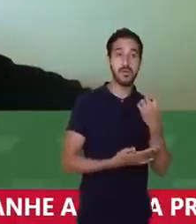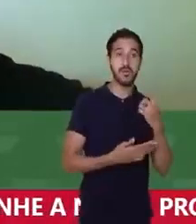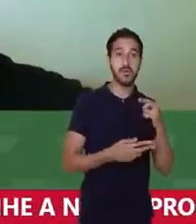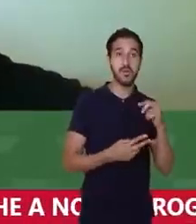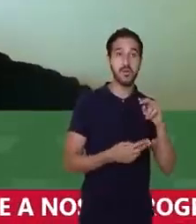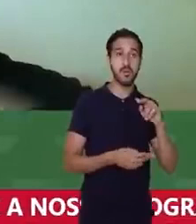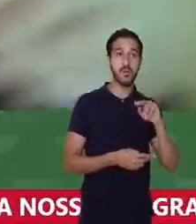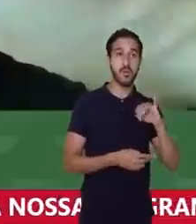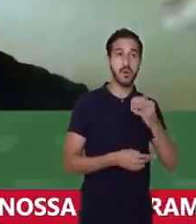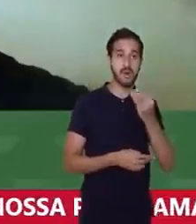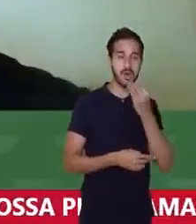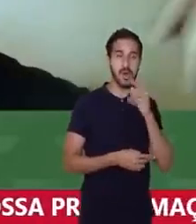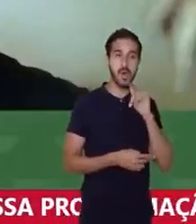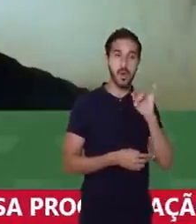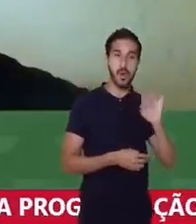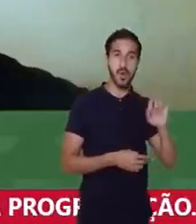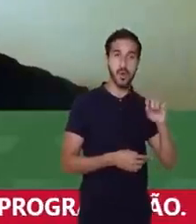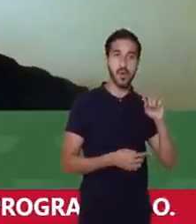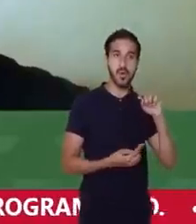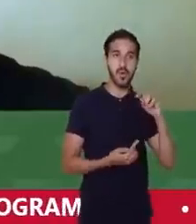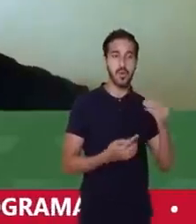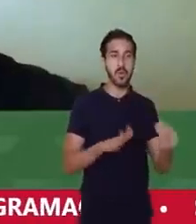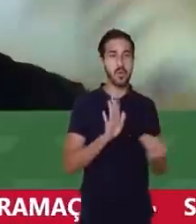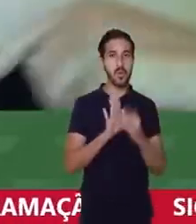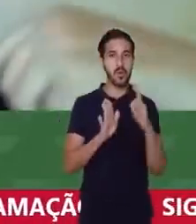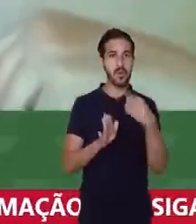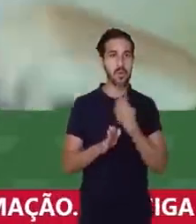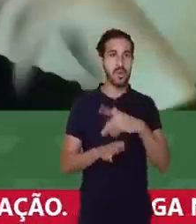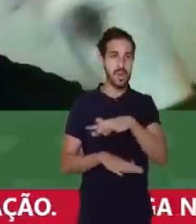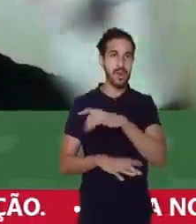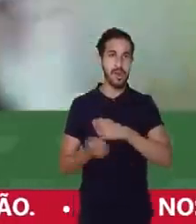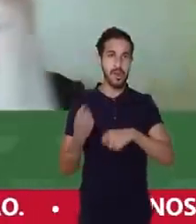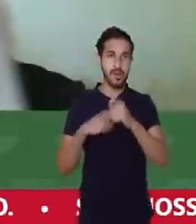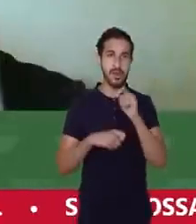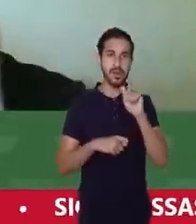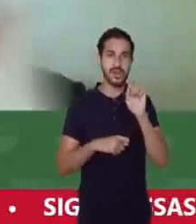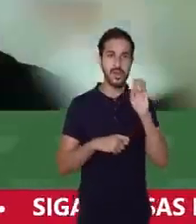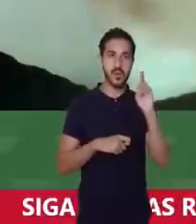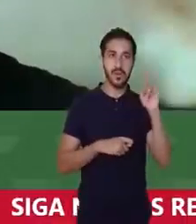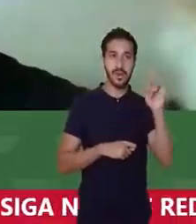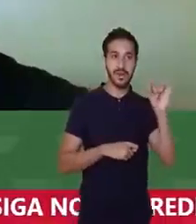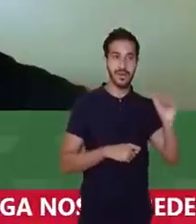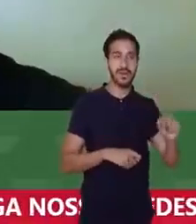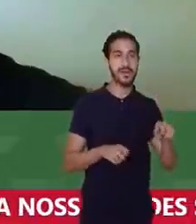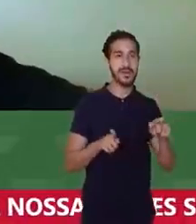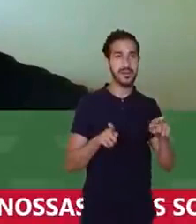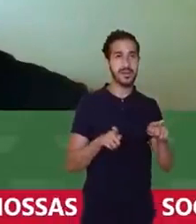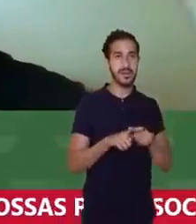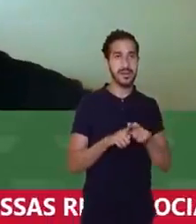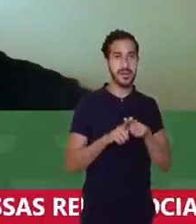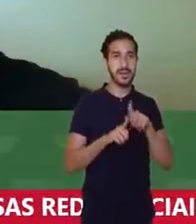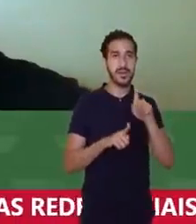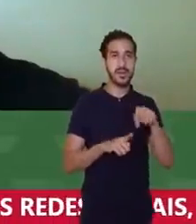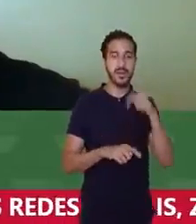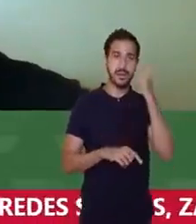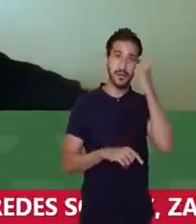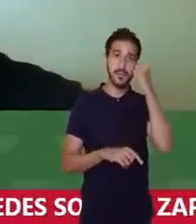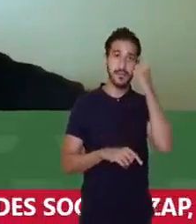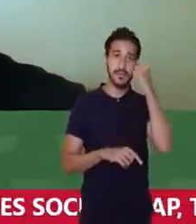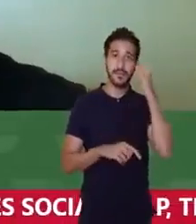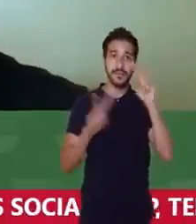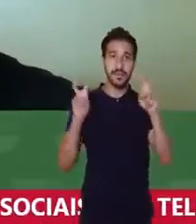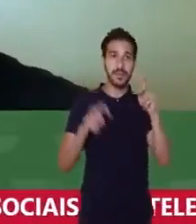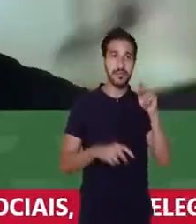motivos do golpe, ao nos enquadrar econômica e geopoliticamente, também tenha sido a questão